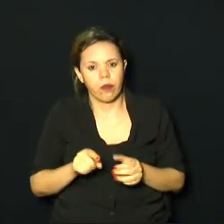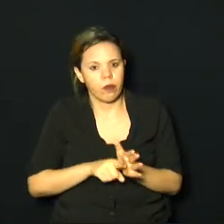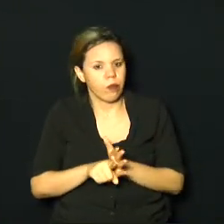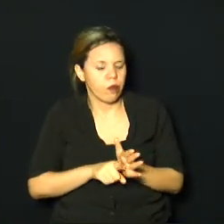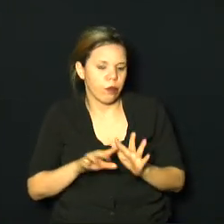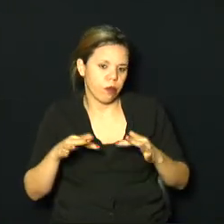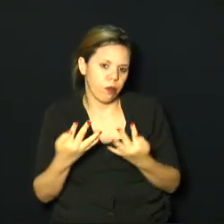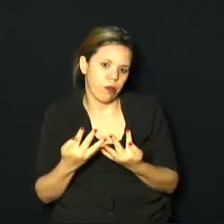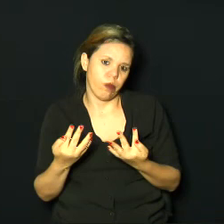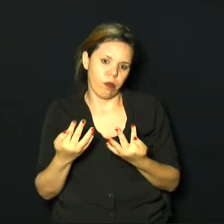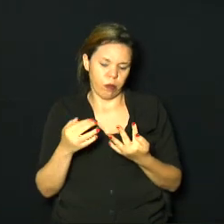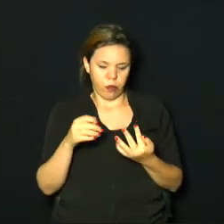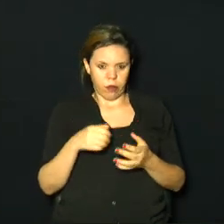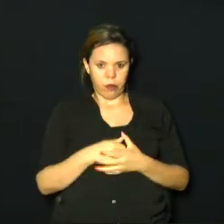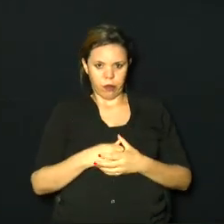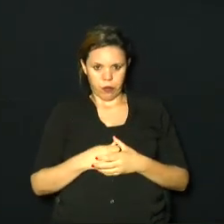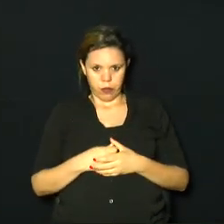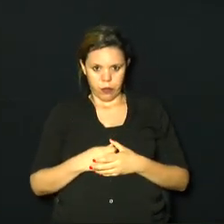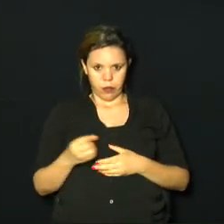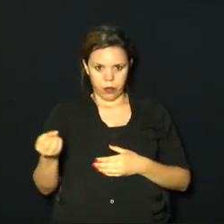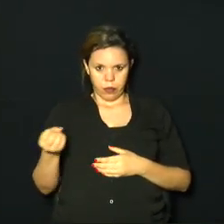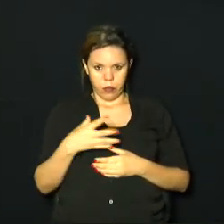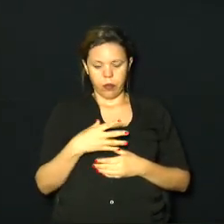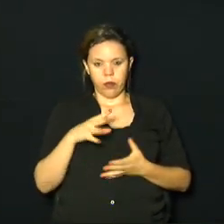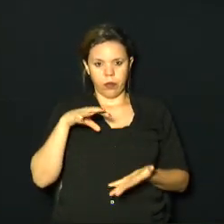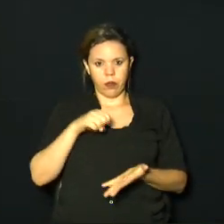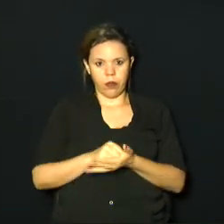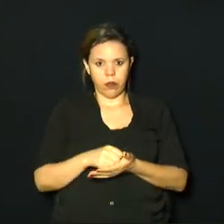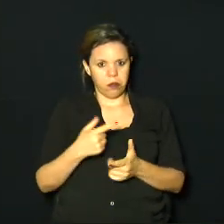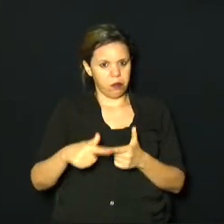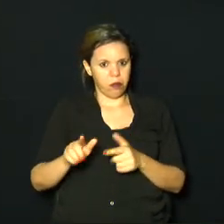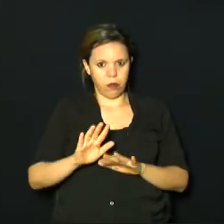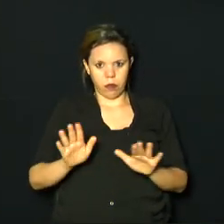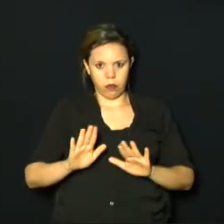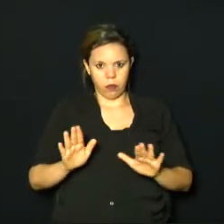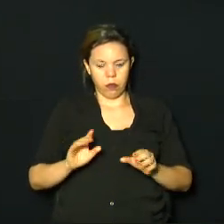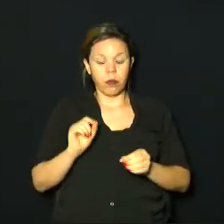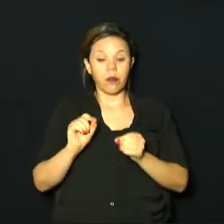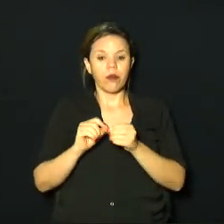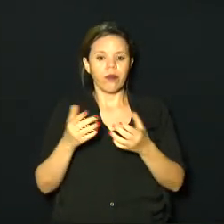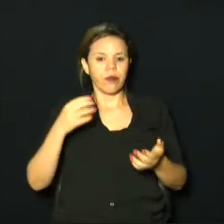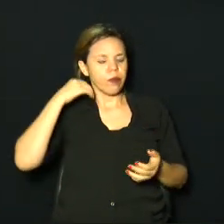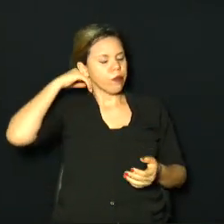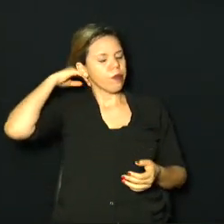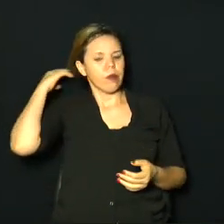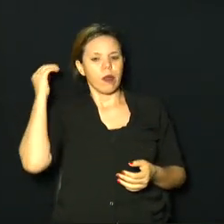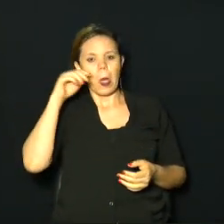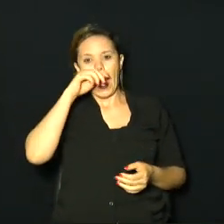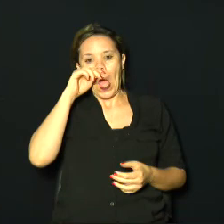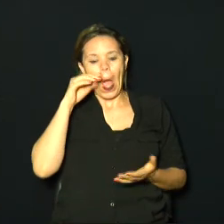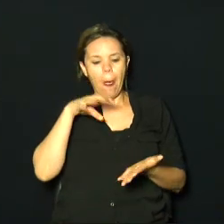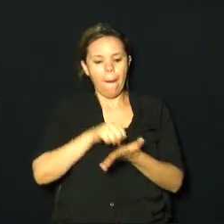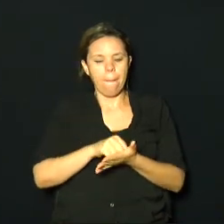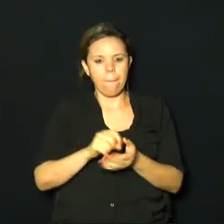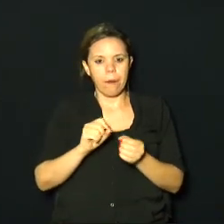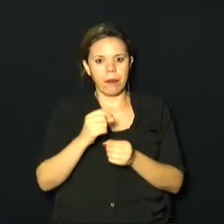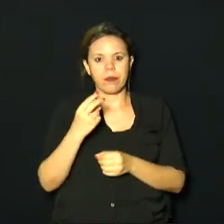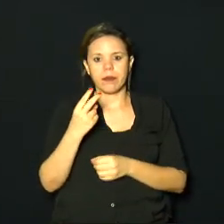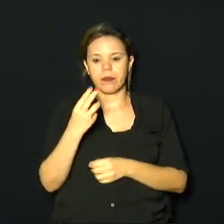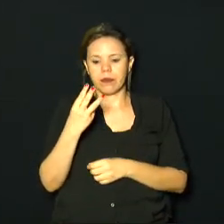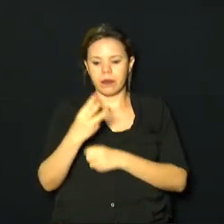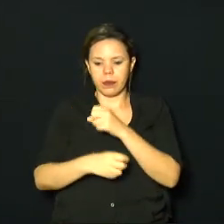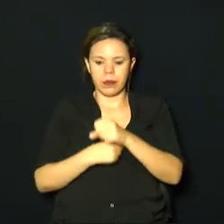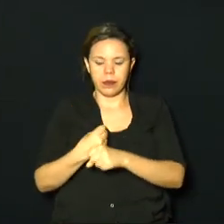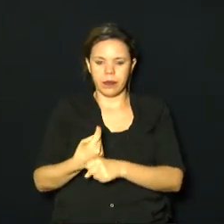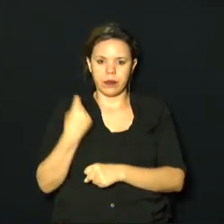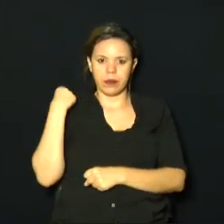das famílias, fazer novos cadastros. Isso não é o problema é o para que fazer isso, né? O cadastro foi feito já há 2, 3 anos